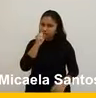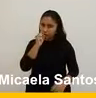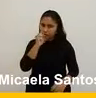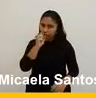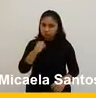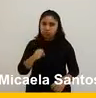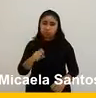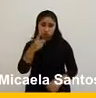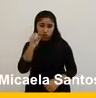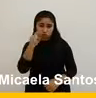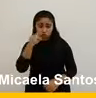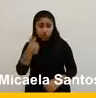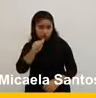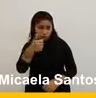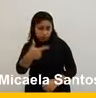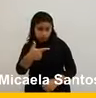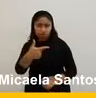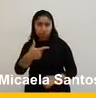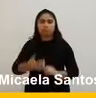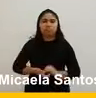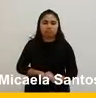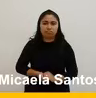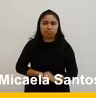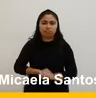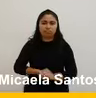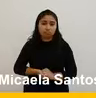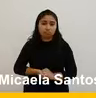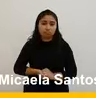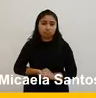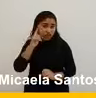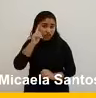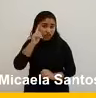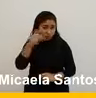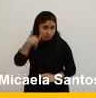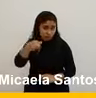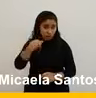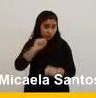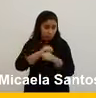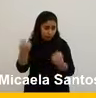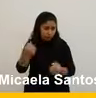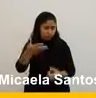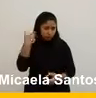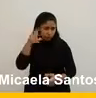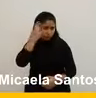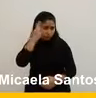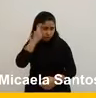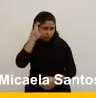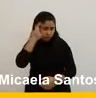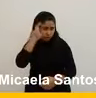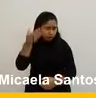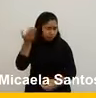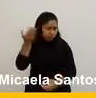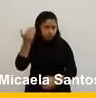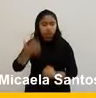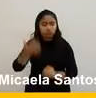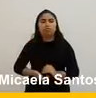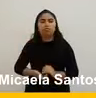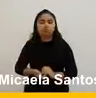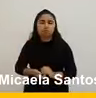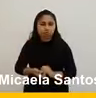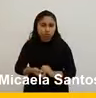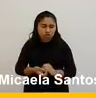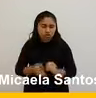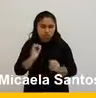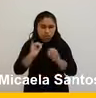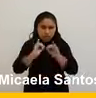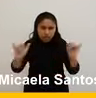18 horas e 12 minutos. No dia 27 de maio, uma quinta-feira, próxima passada, mencionei